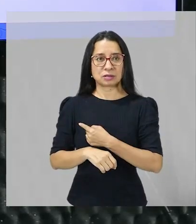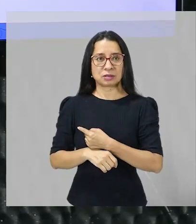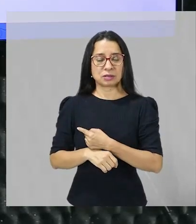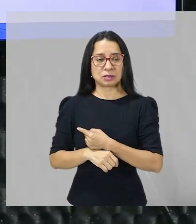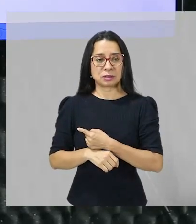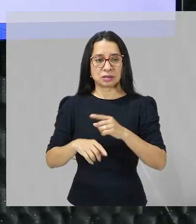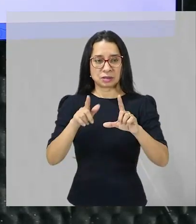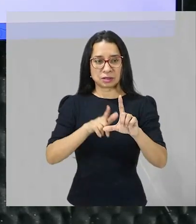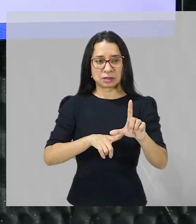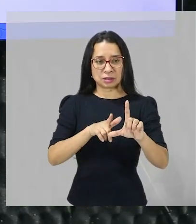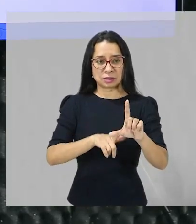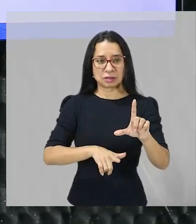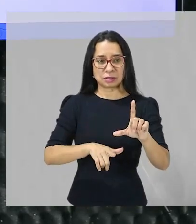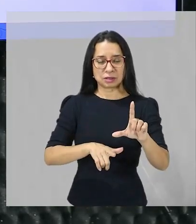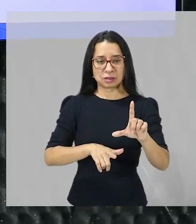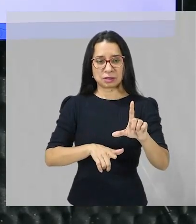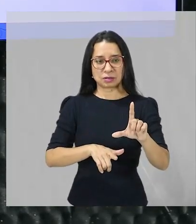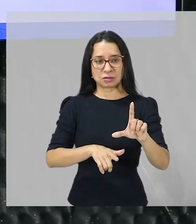ponto, é o quê?